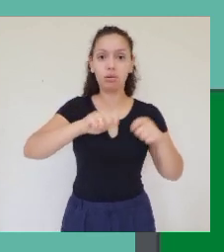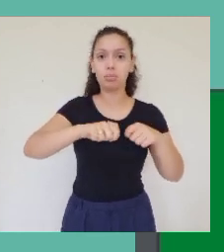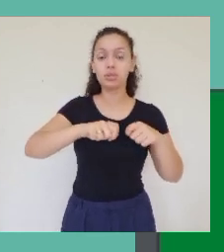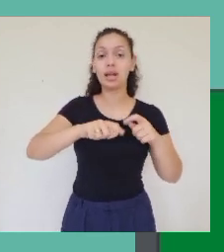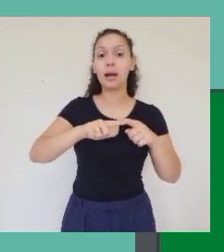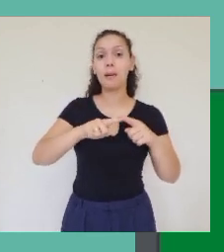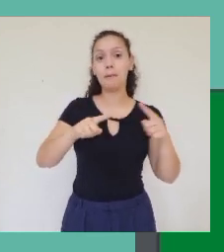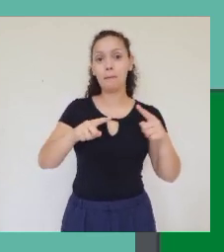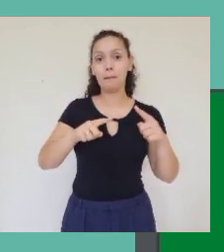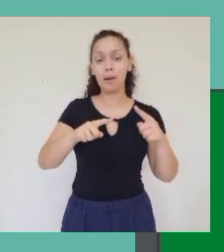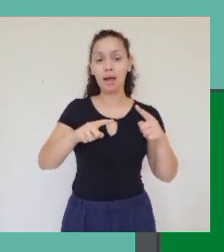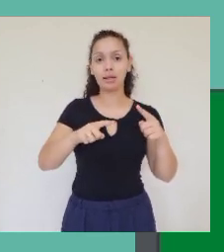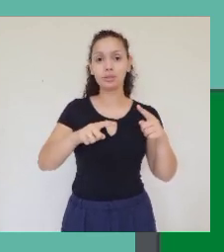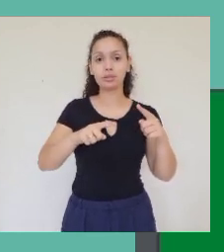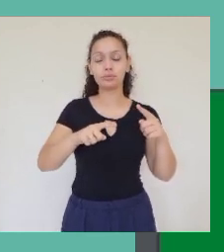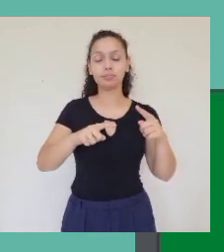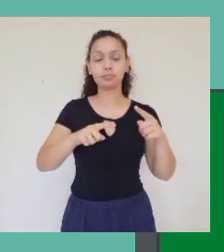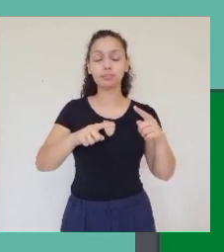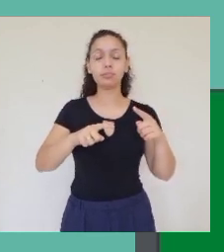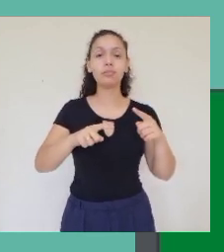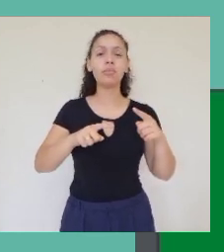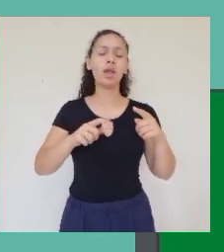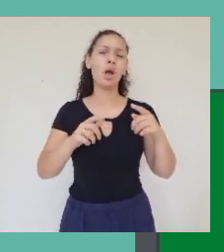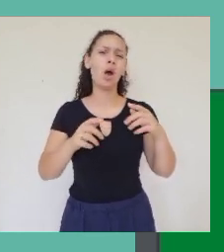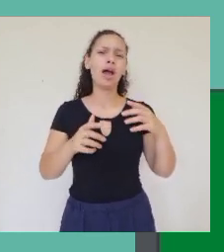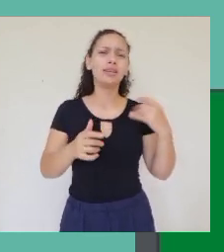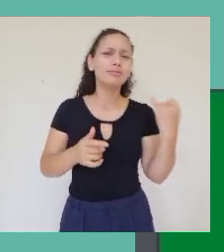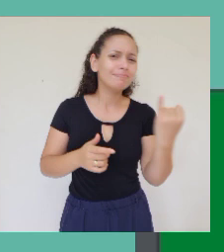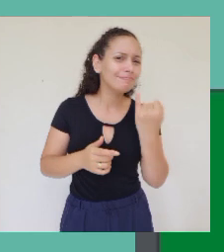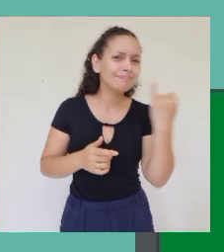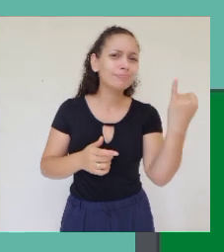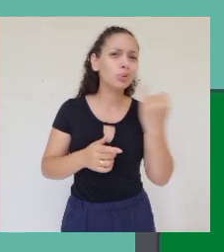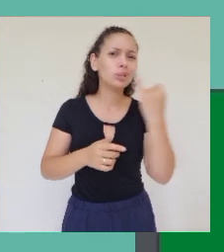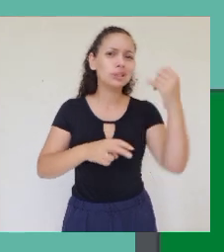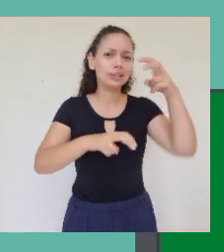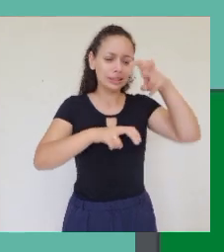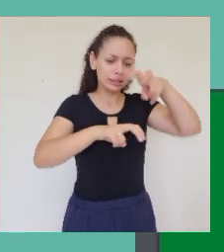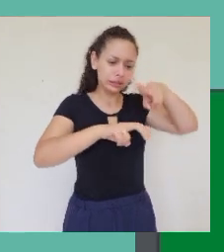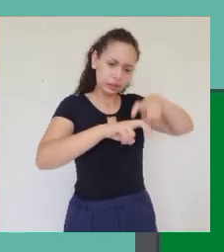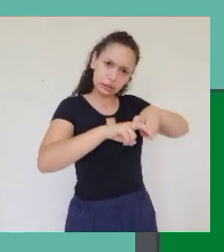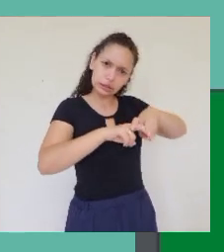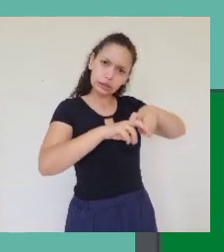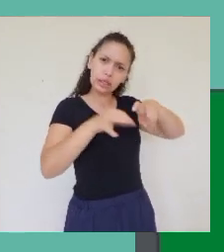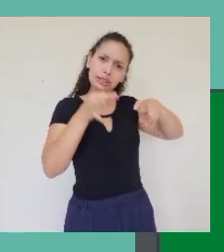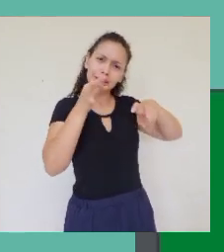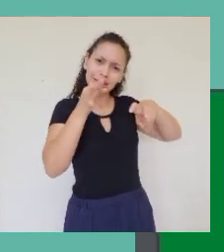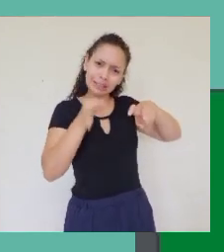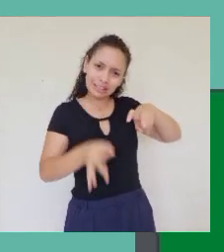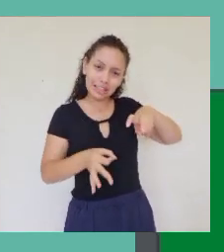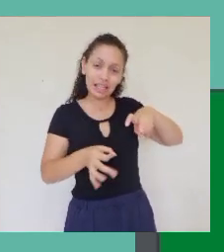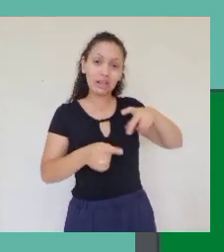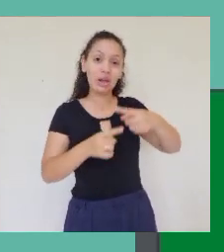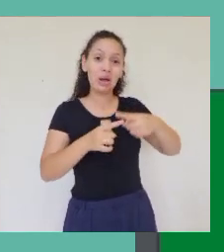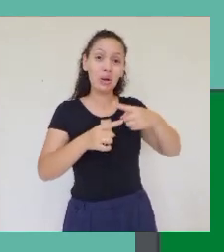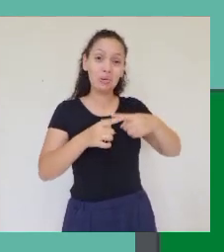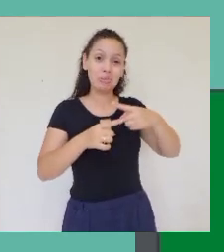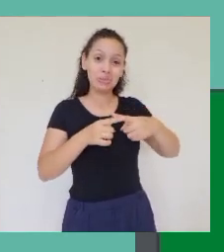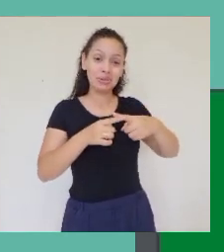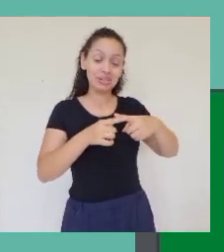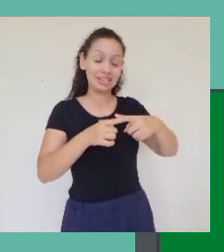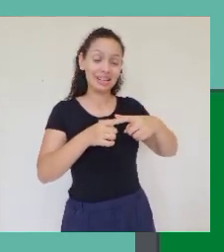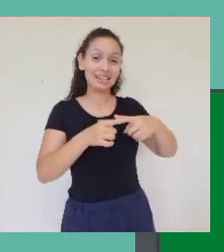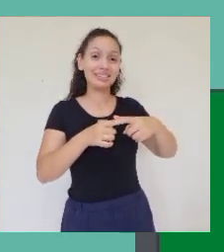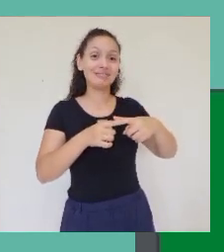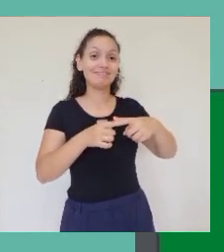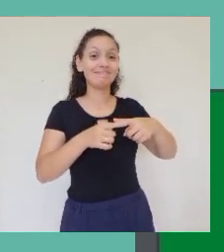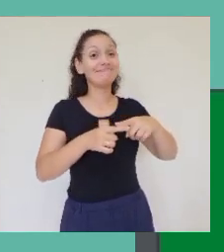apoio na região lombar, ele é muito importante, né? Porque é uma região que sofre muita sobrecarga, principalmente quando a gente